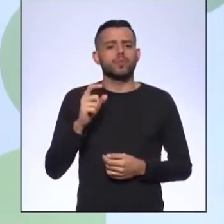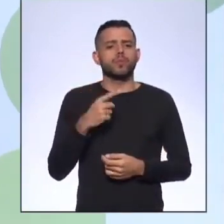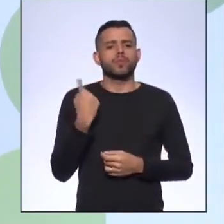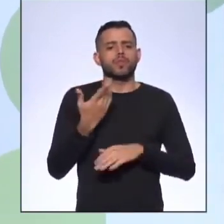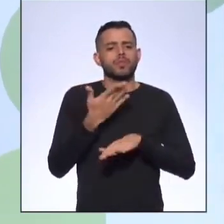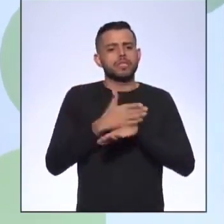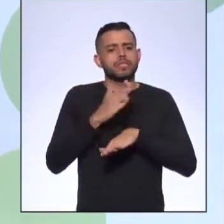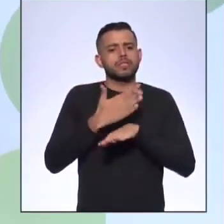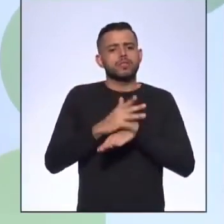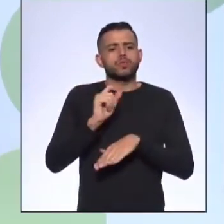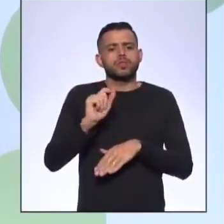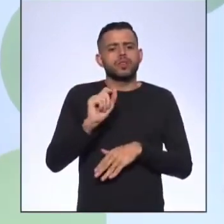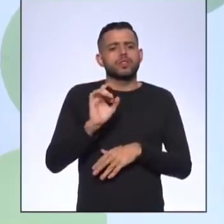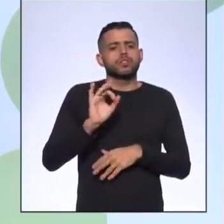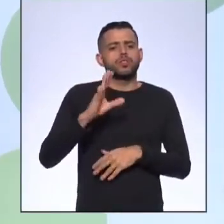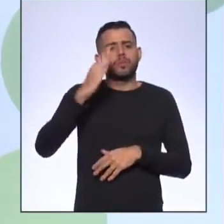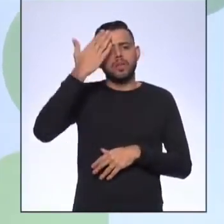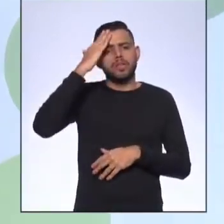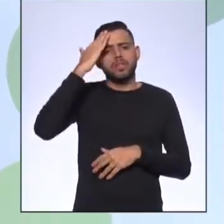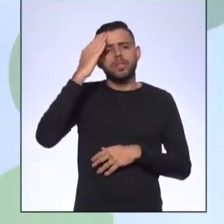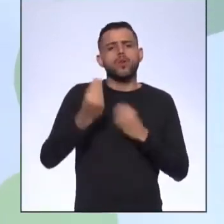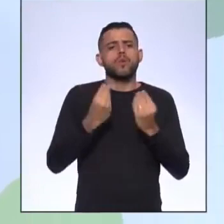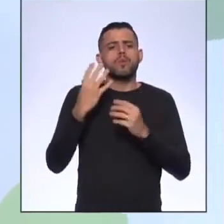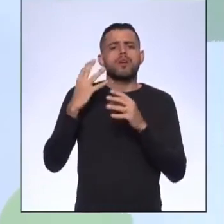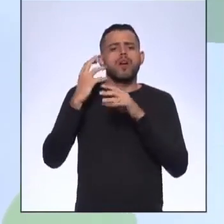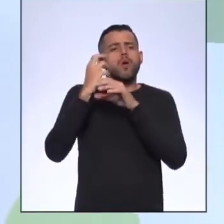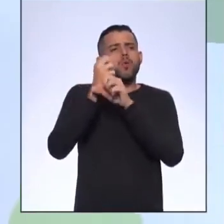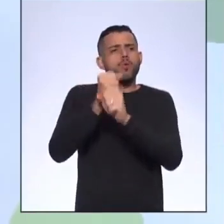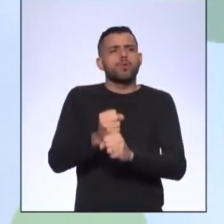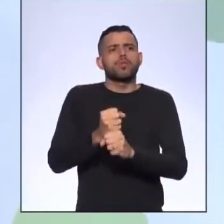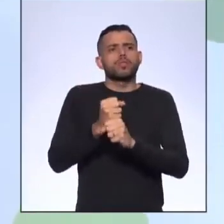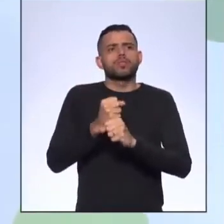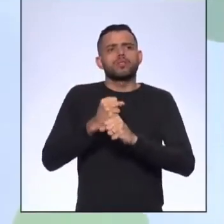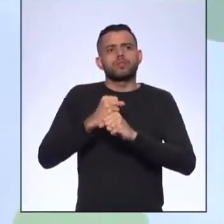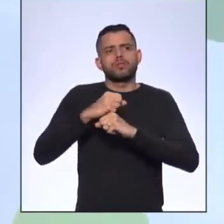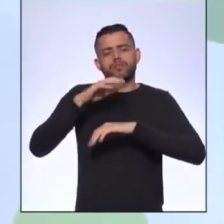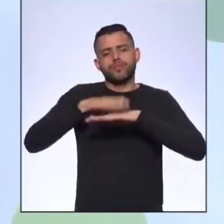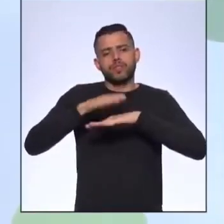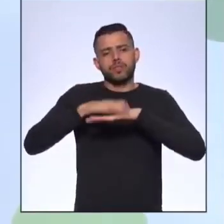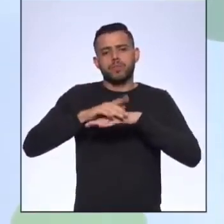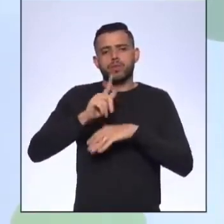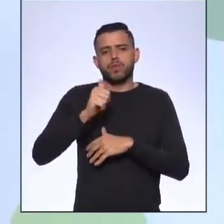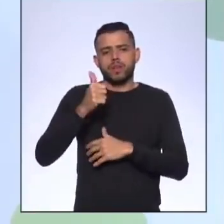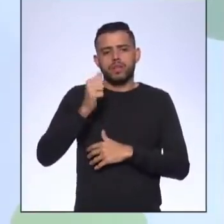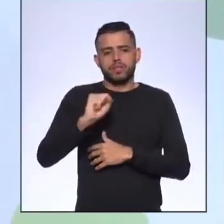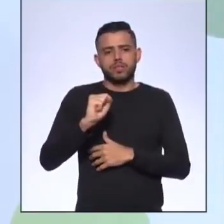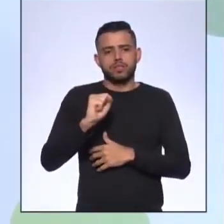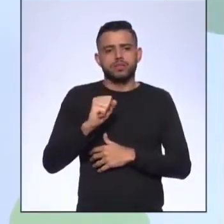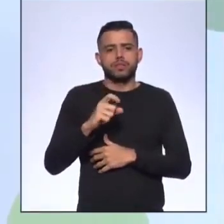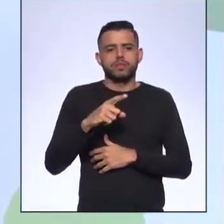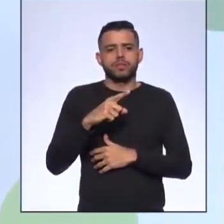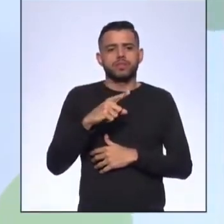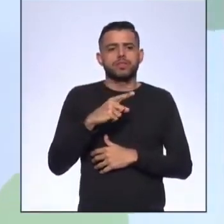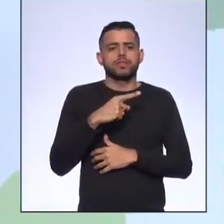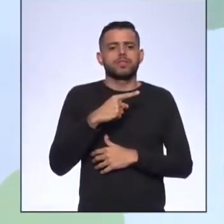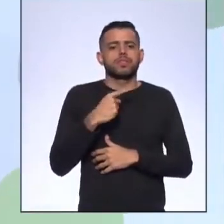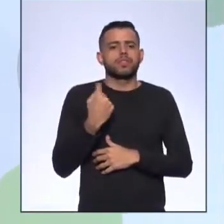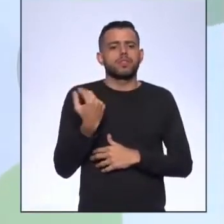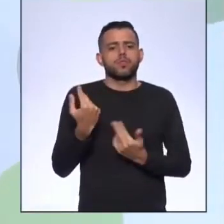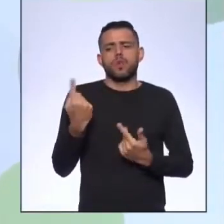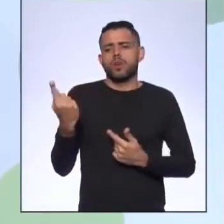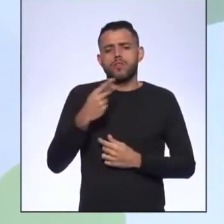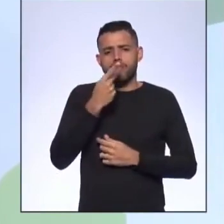exercício, pessoal, só para entender como que a gente calcula esse trabalho realizado pelo gás, né? Existe uma coisa, igual como o Fábio comentou,